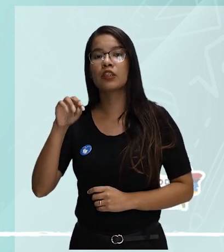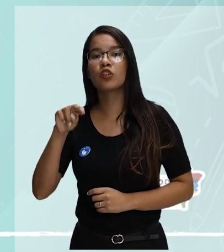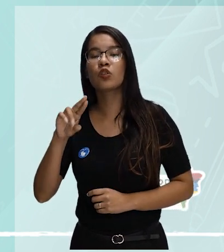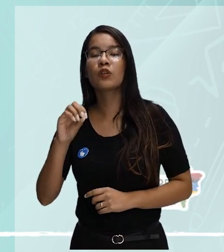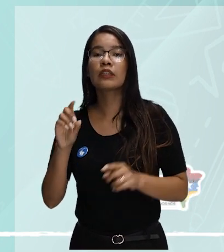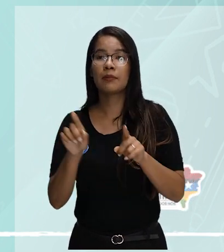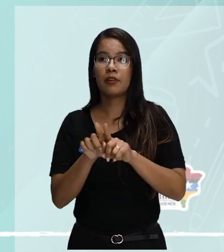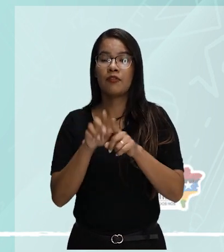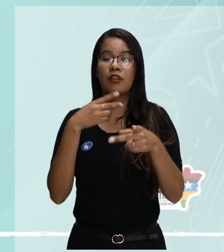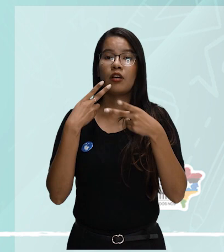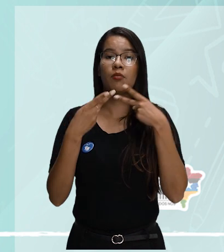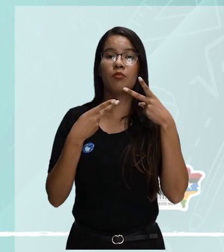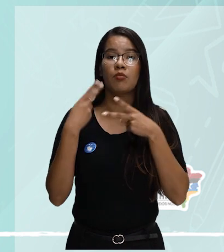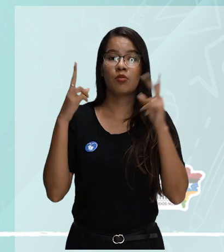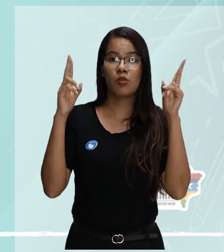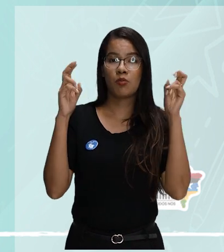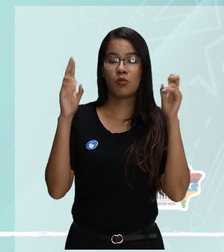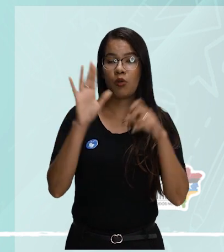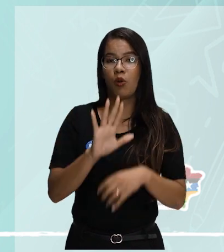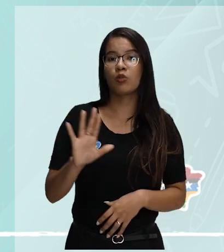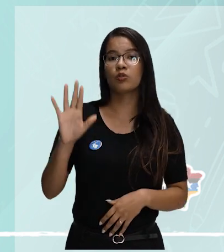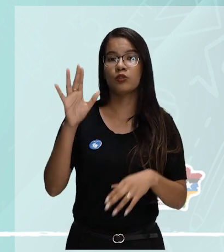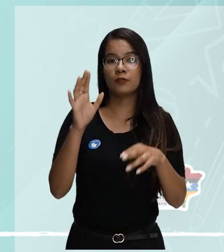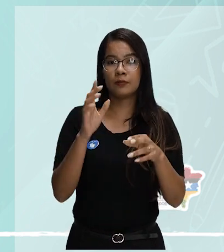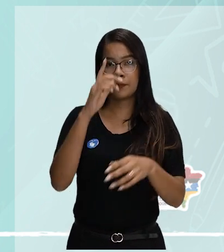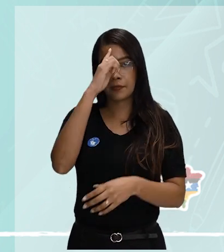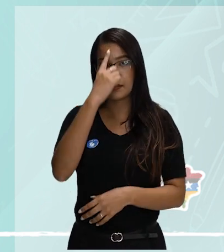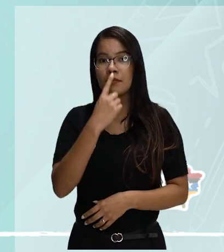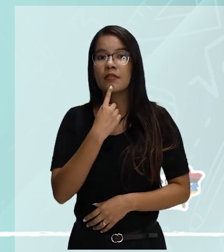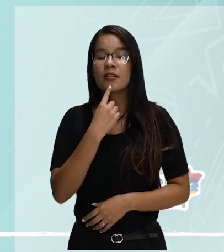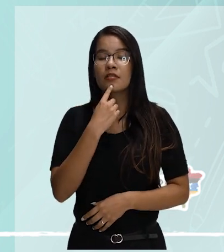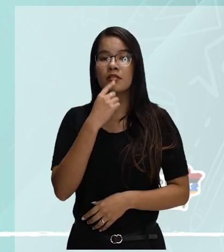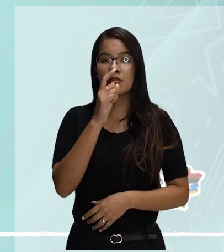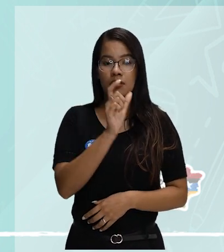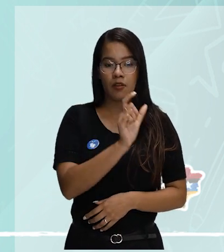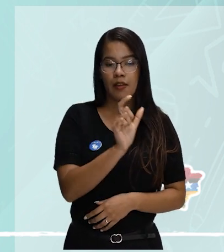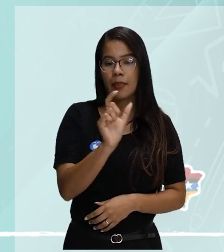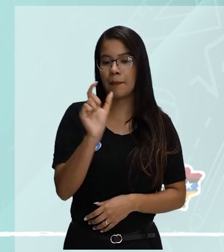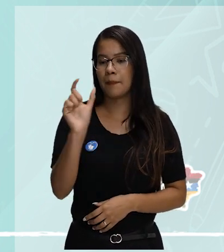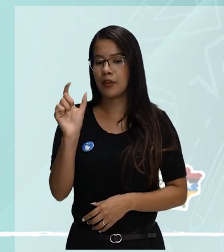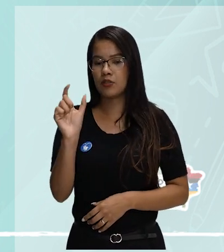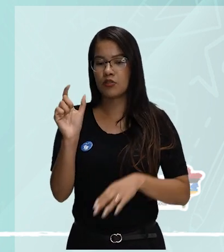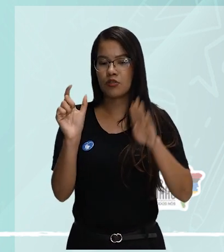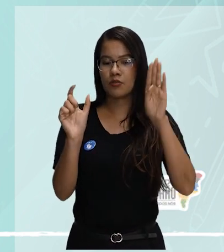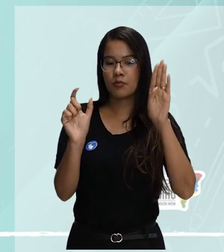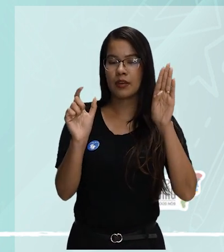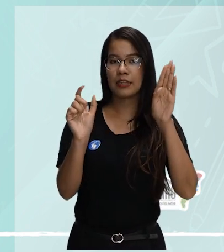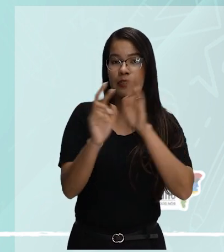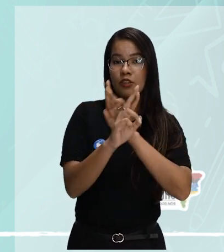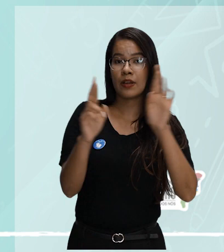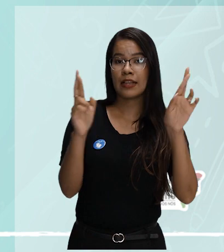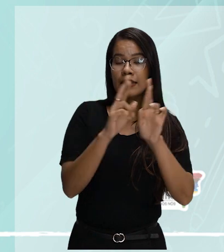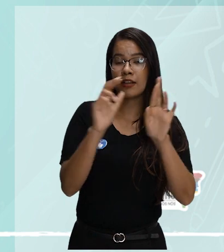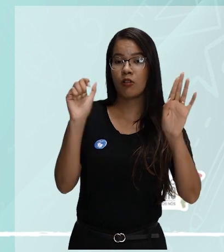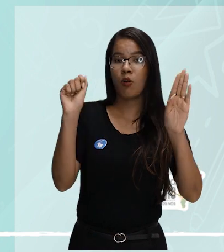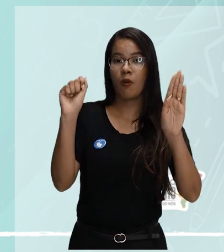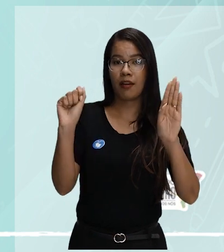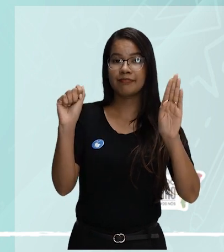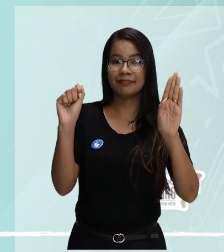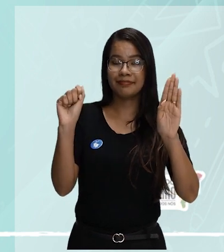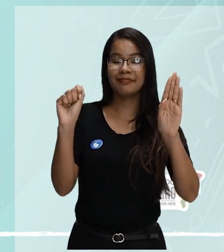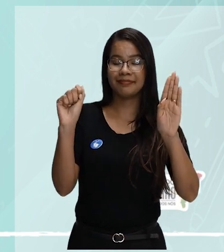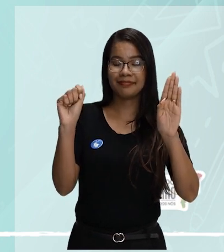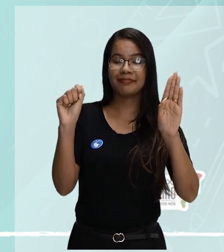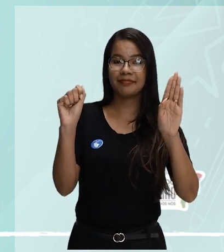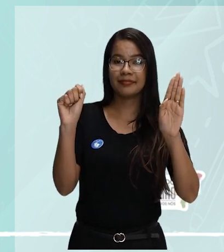imagem. Falamos para vocês que conjunto imagem são os elementos de B que estão associados a A. E no momento eu